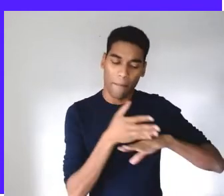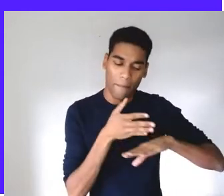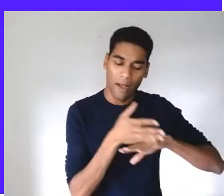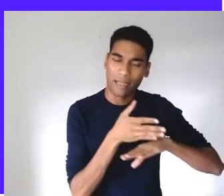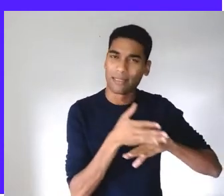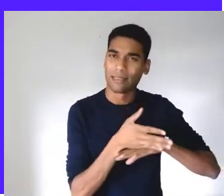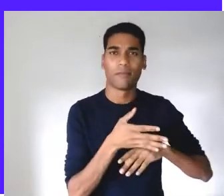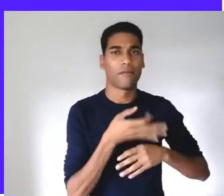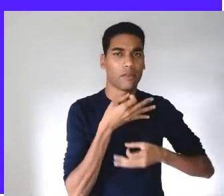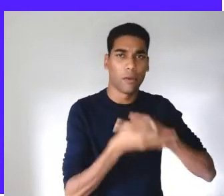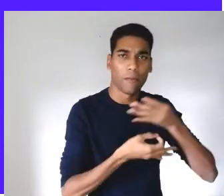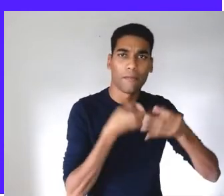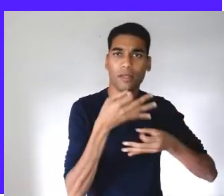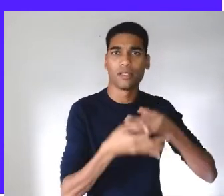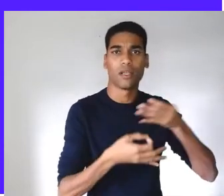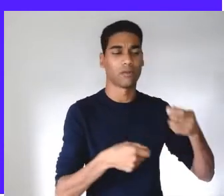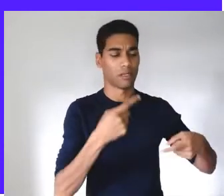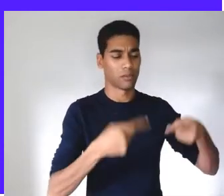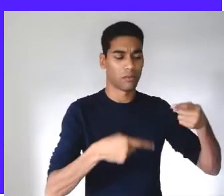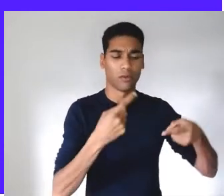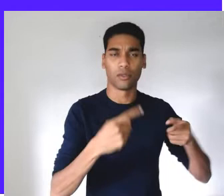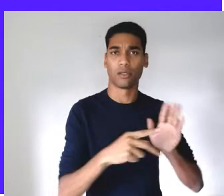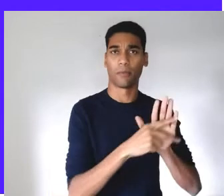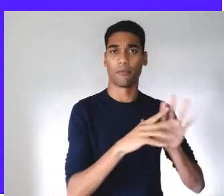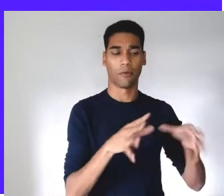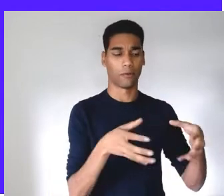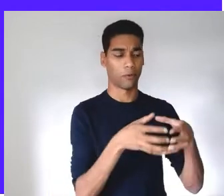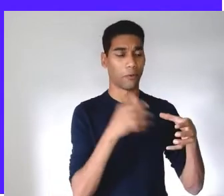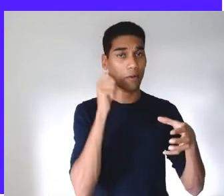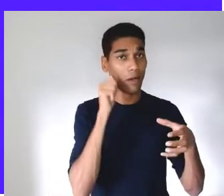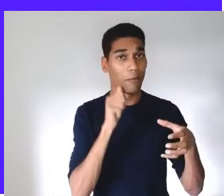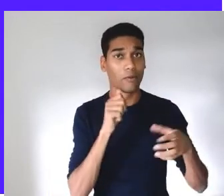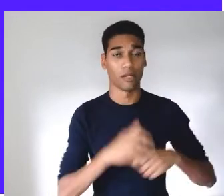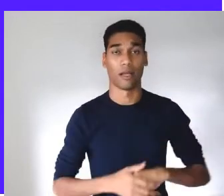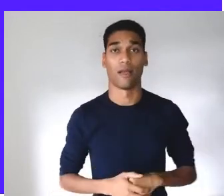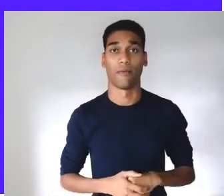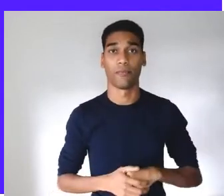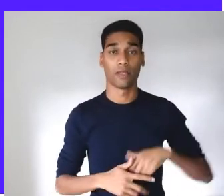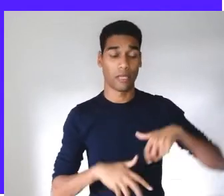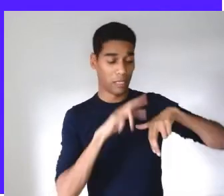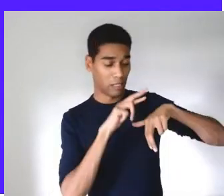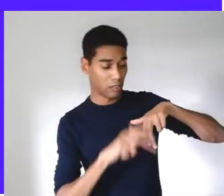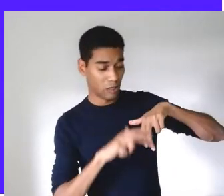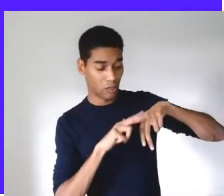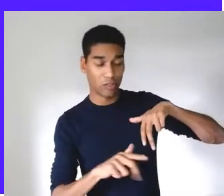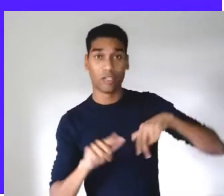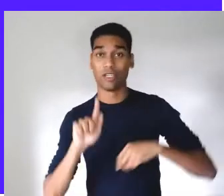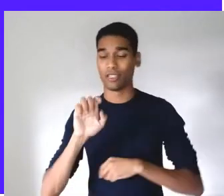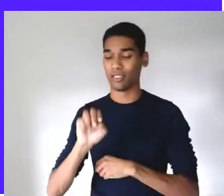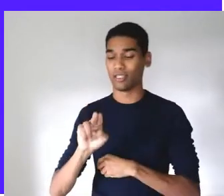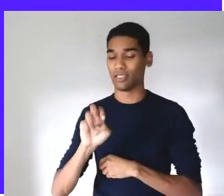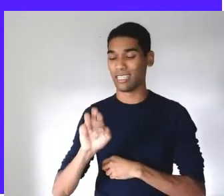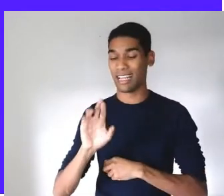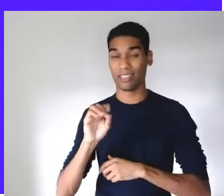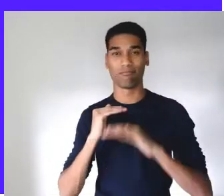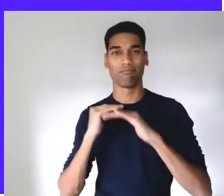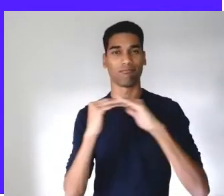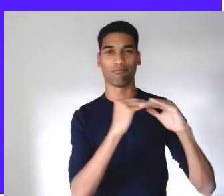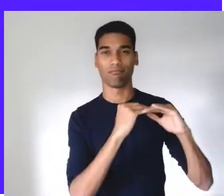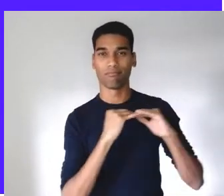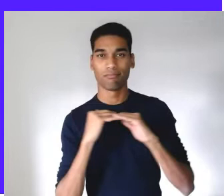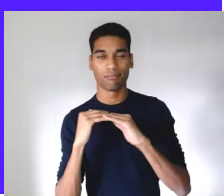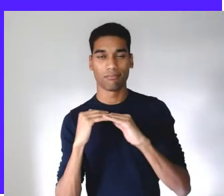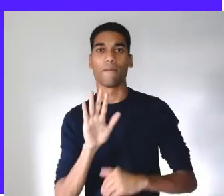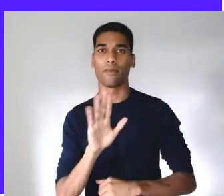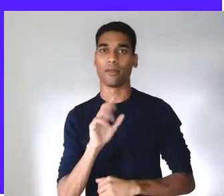mulheres, por equidade de gênero, mas somos todos engajados. E eu acho que isso é